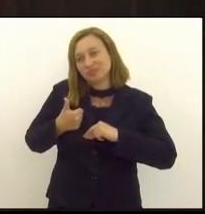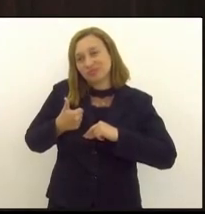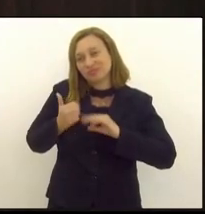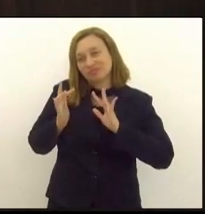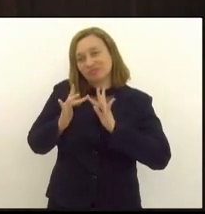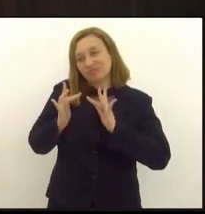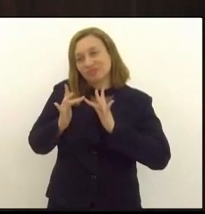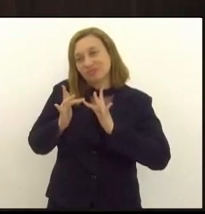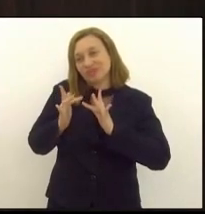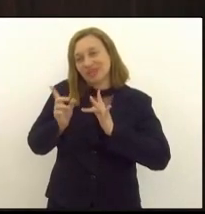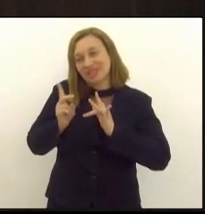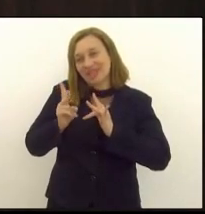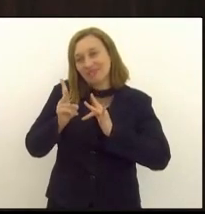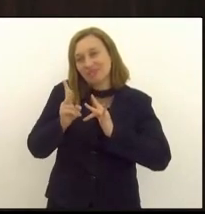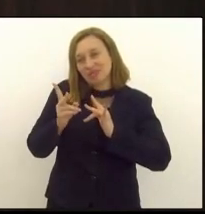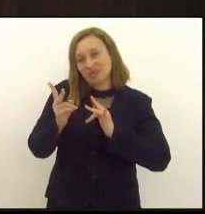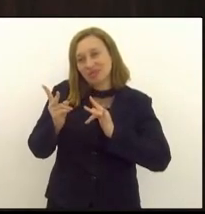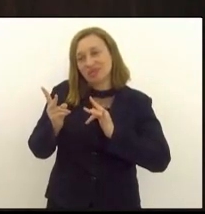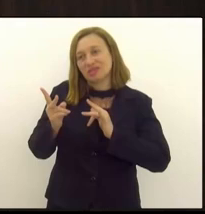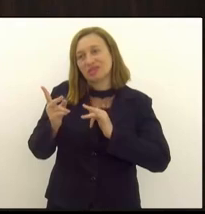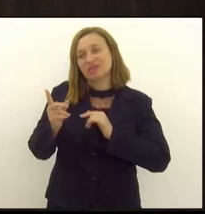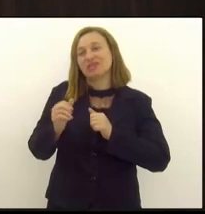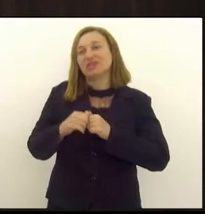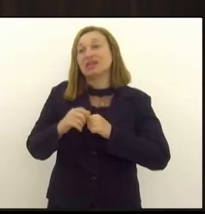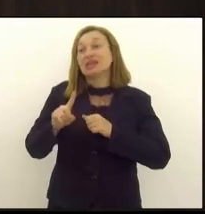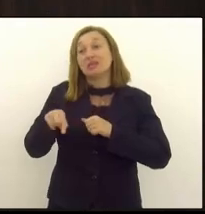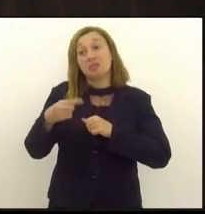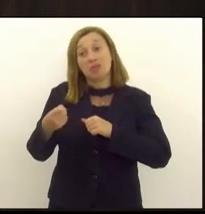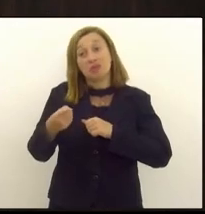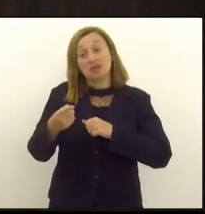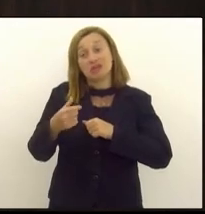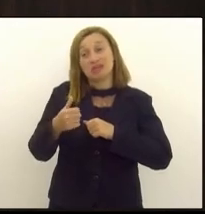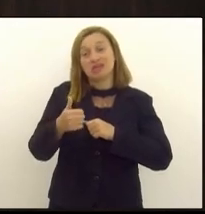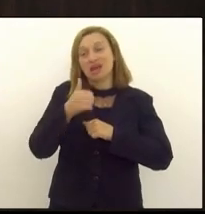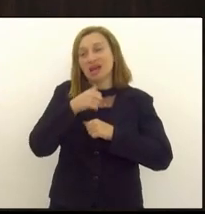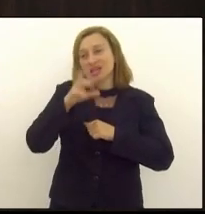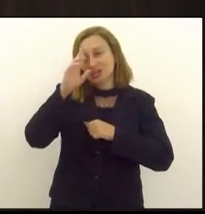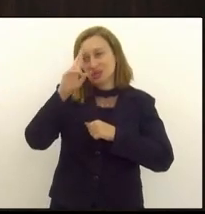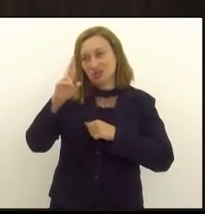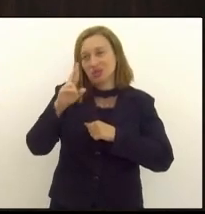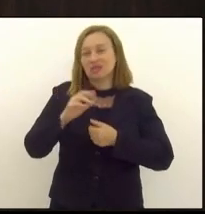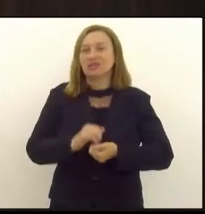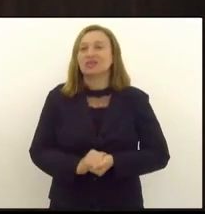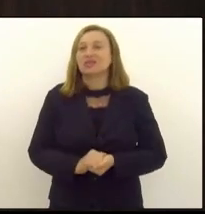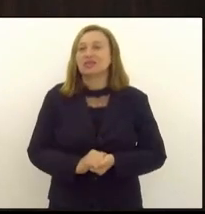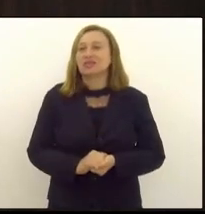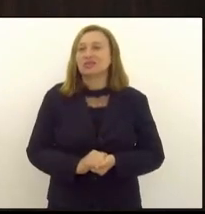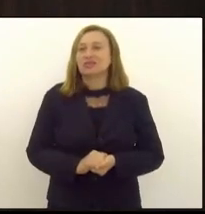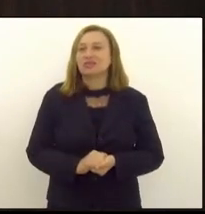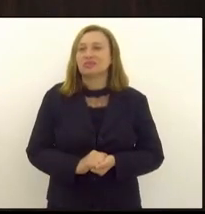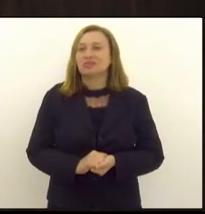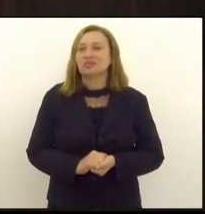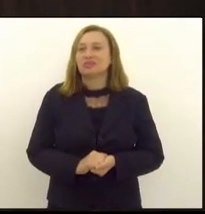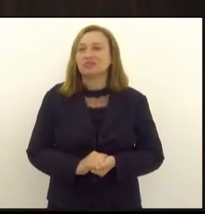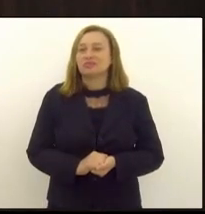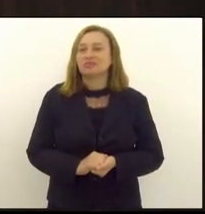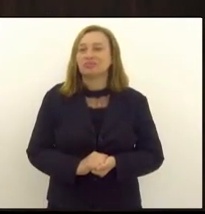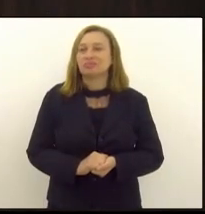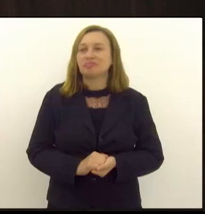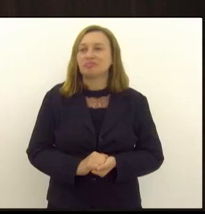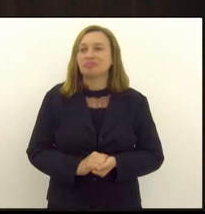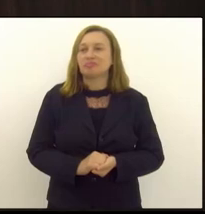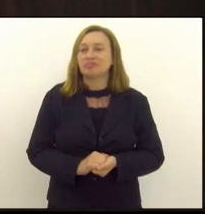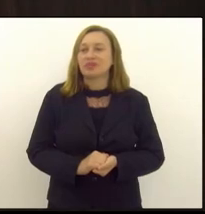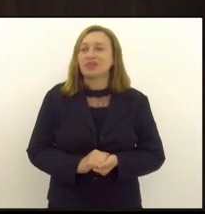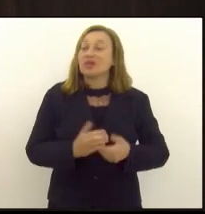contato sempre com a senhora. Depois, a senhora me trazer uma